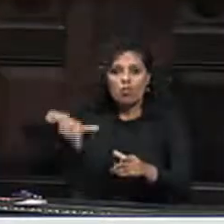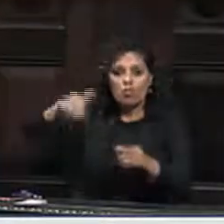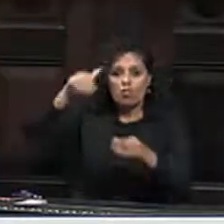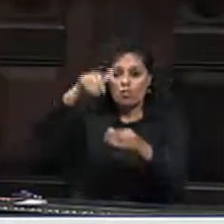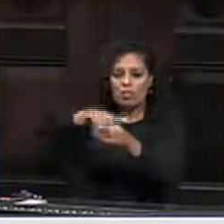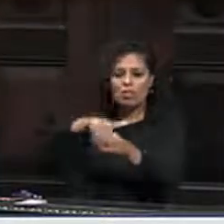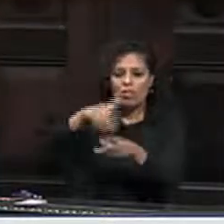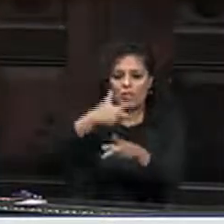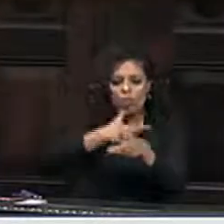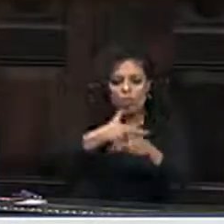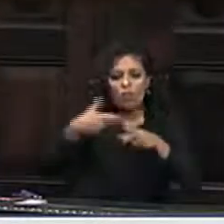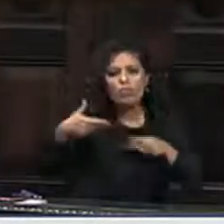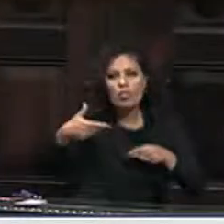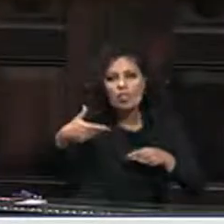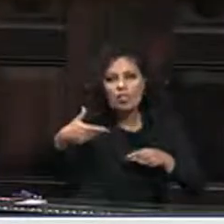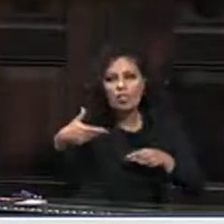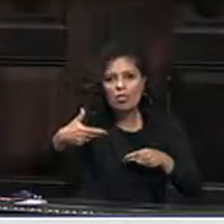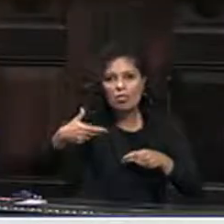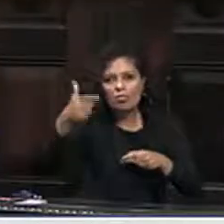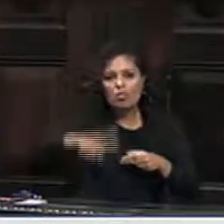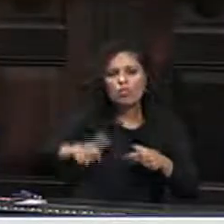o segundo mandato.